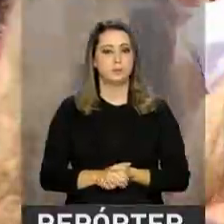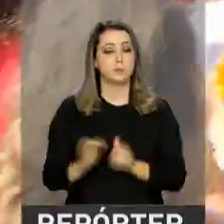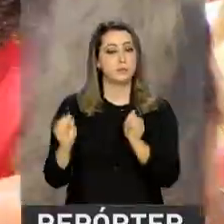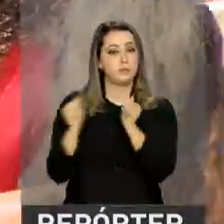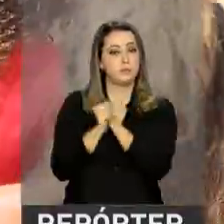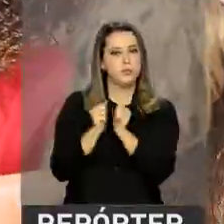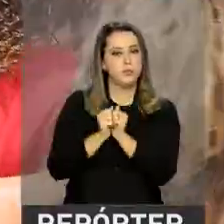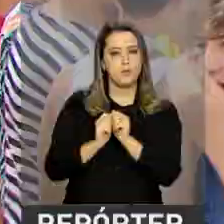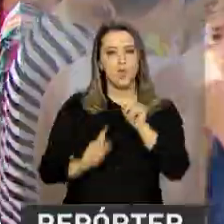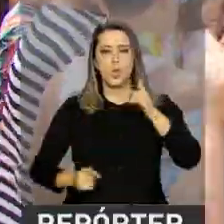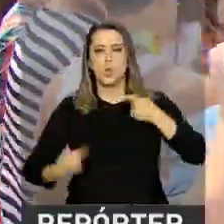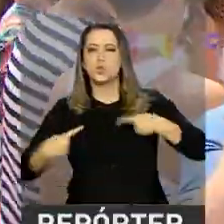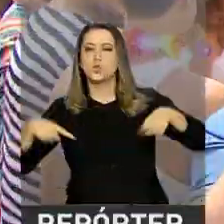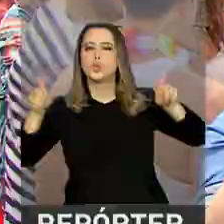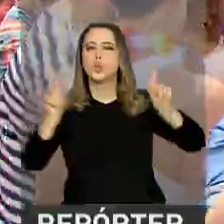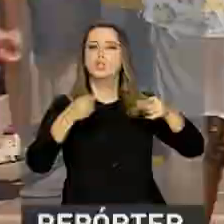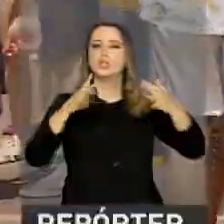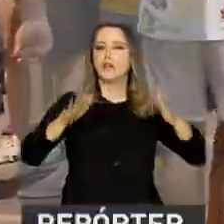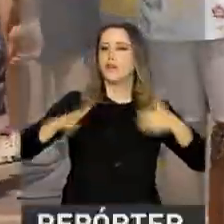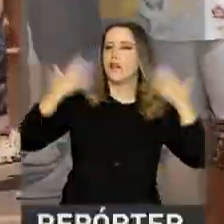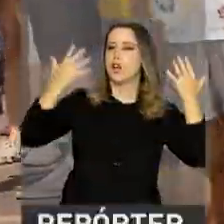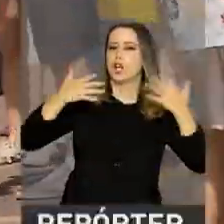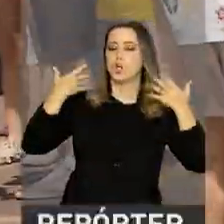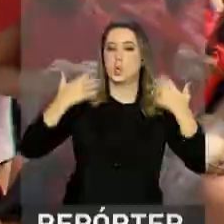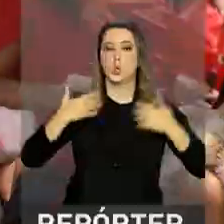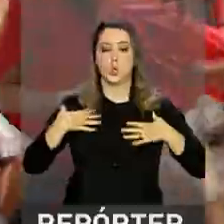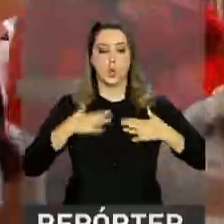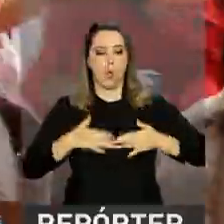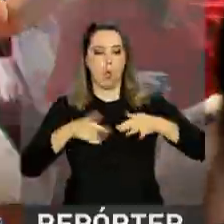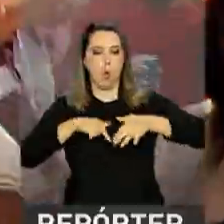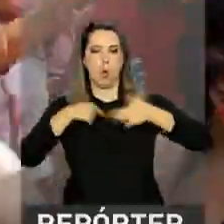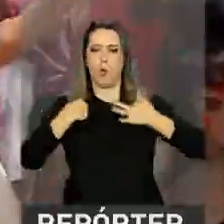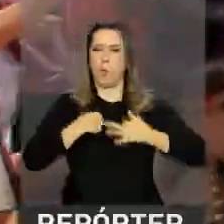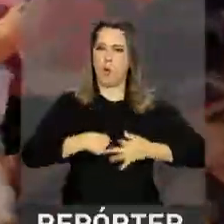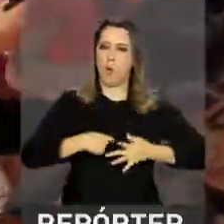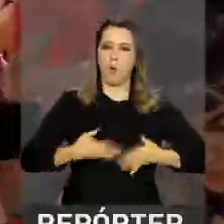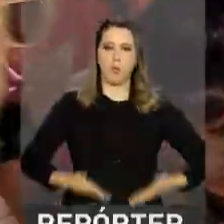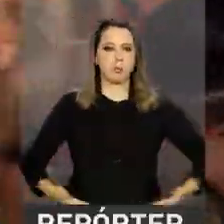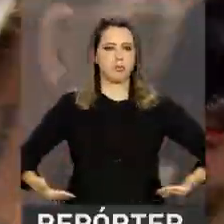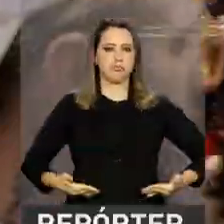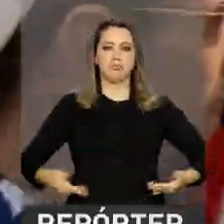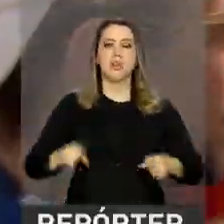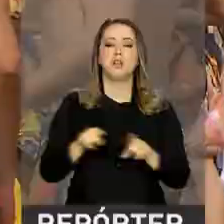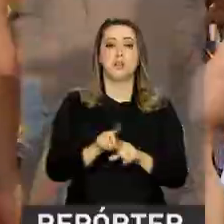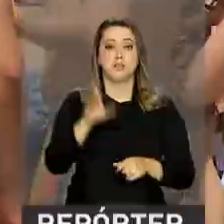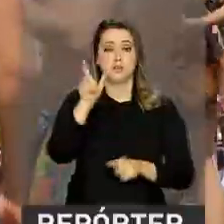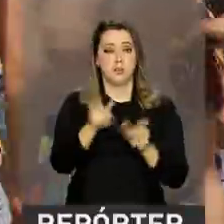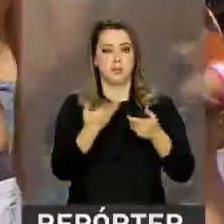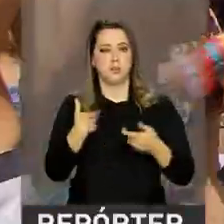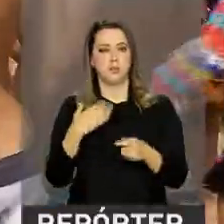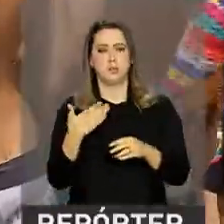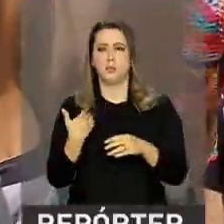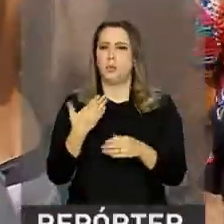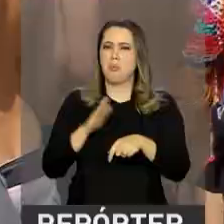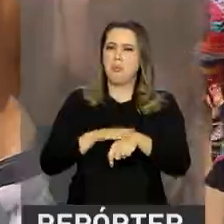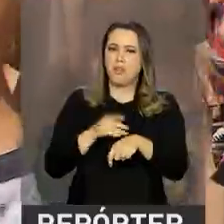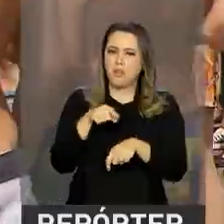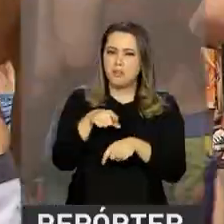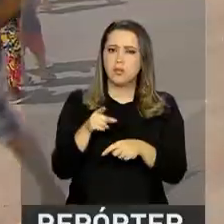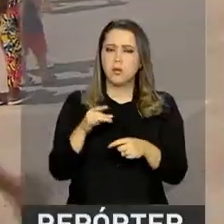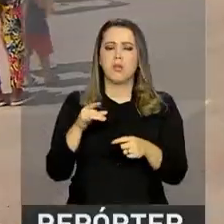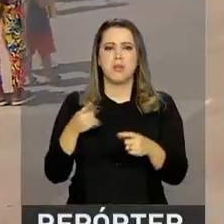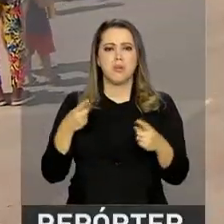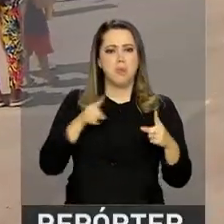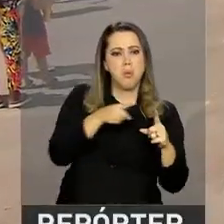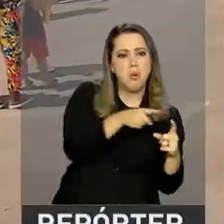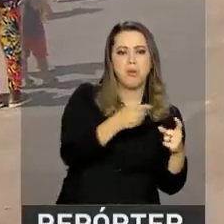Junto com muita música, tem calor, roupas curtas, sensualidade. Momento em que muitos aproveitam para o assédio.